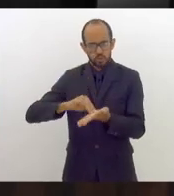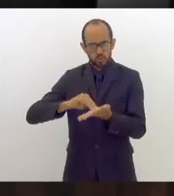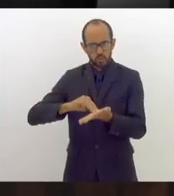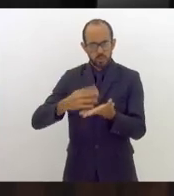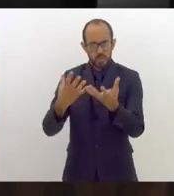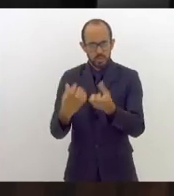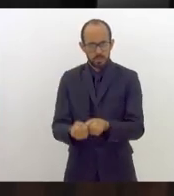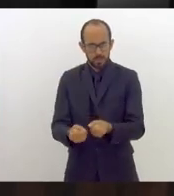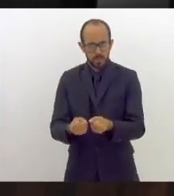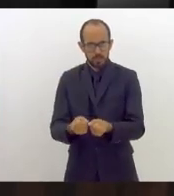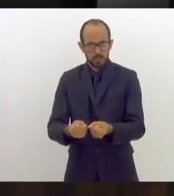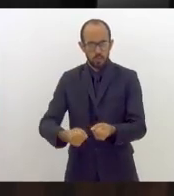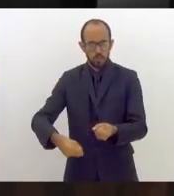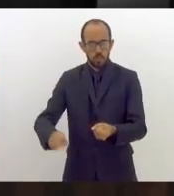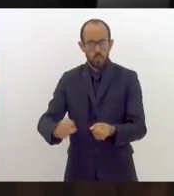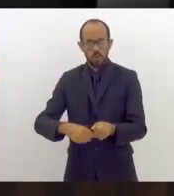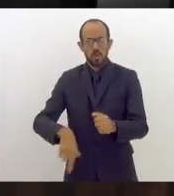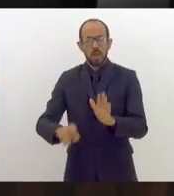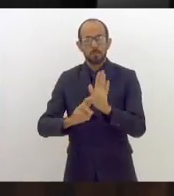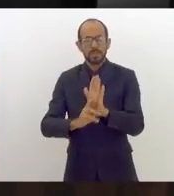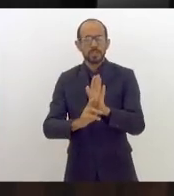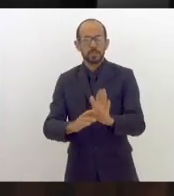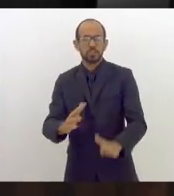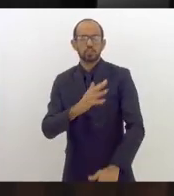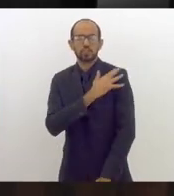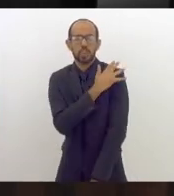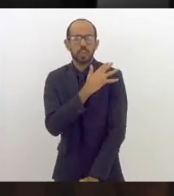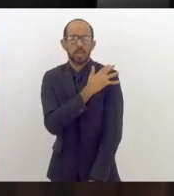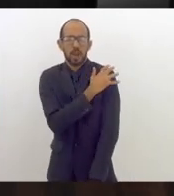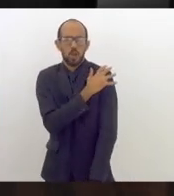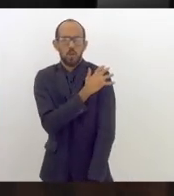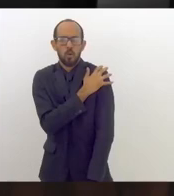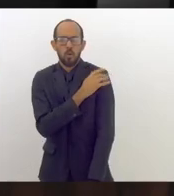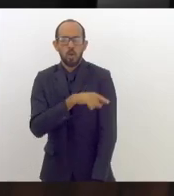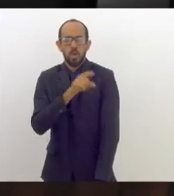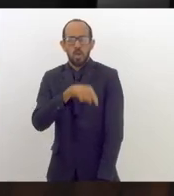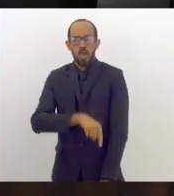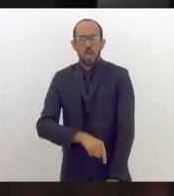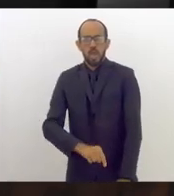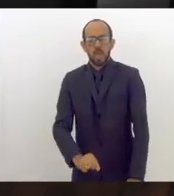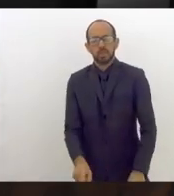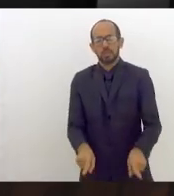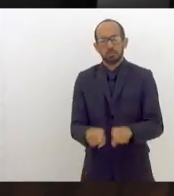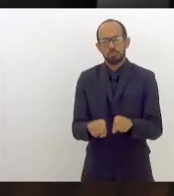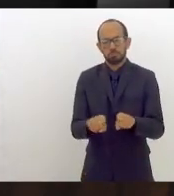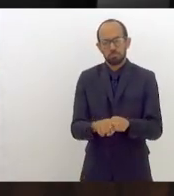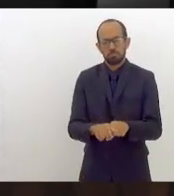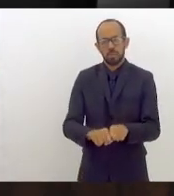oficial General destacam-se a d comandante da segunda Brigada de Infantaria de Selva